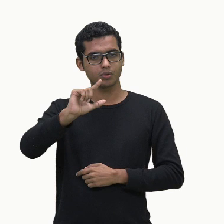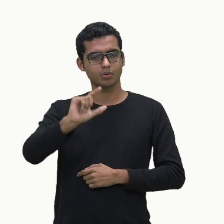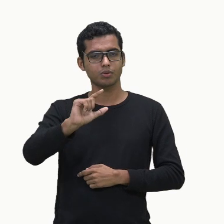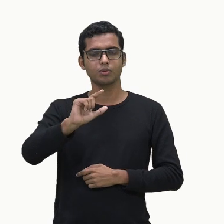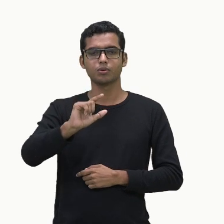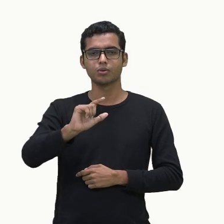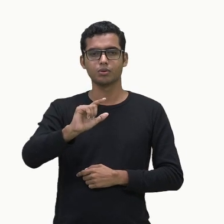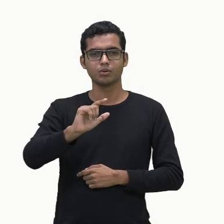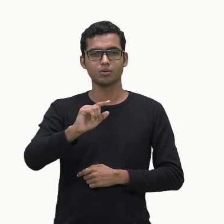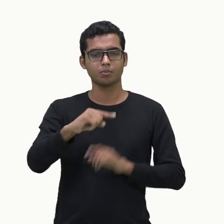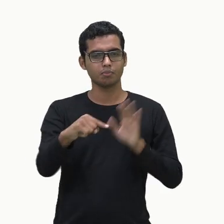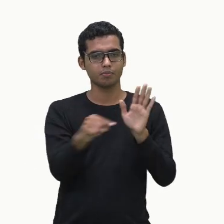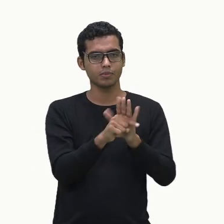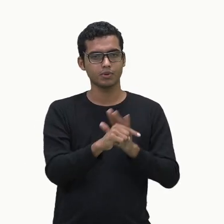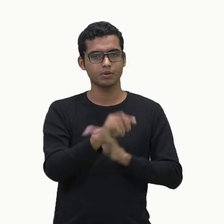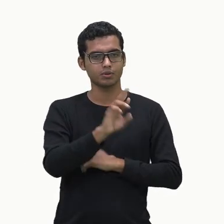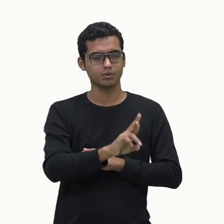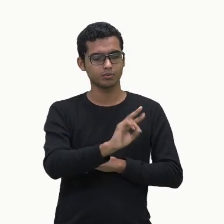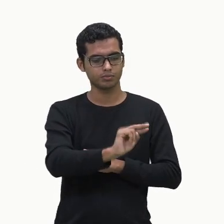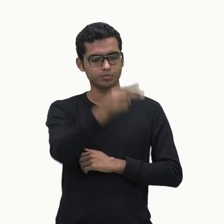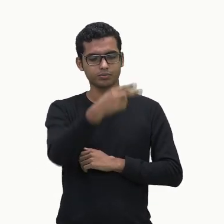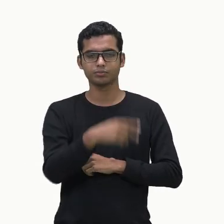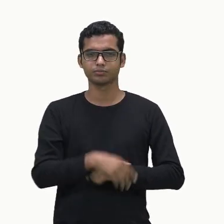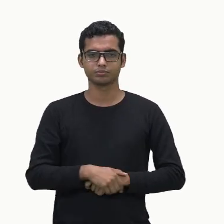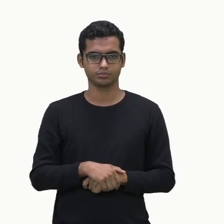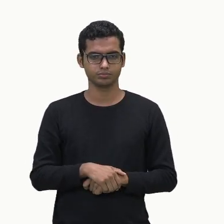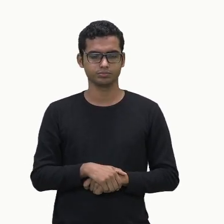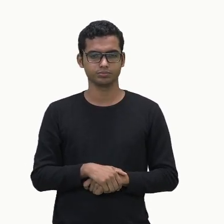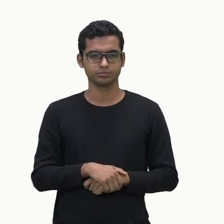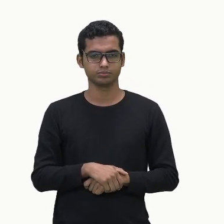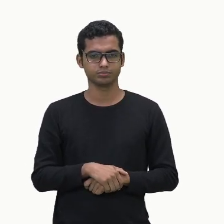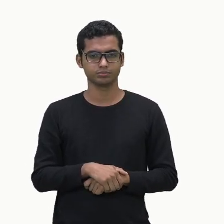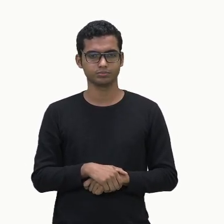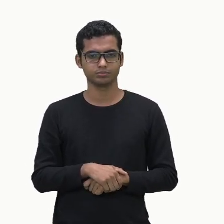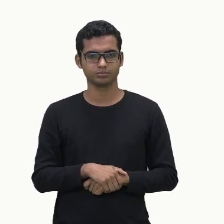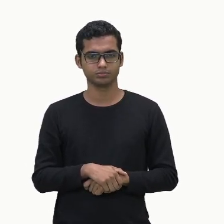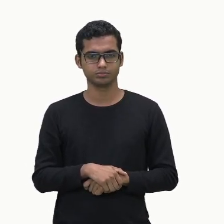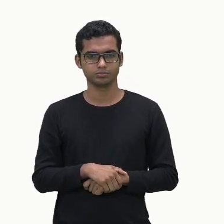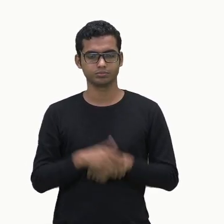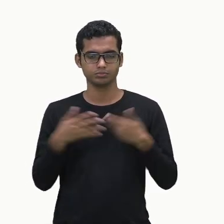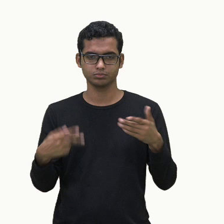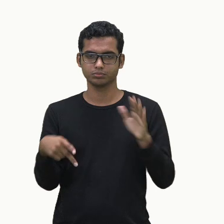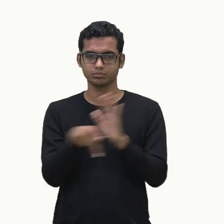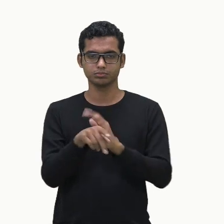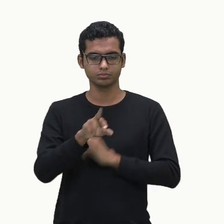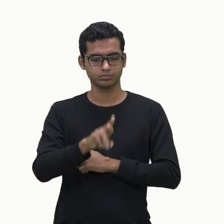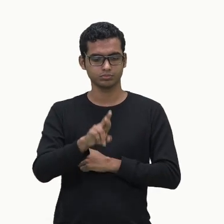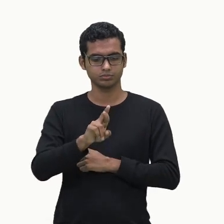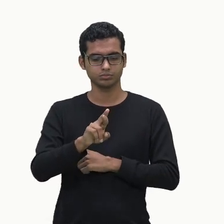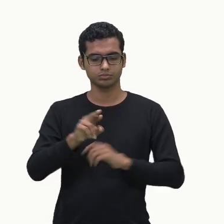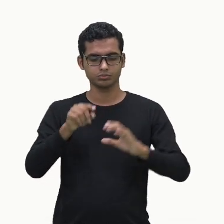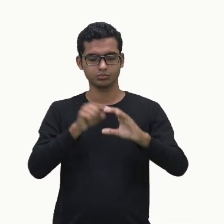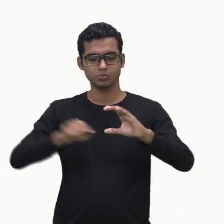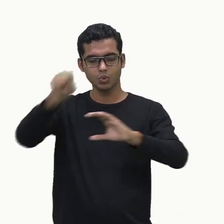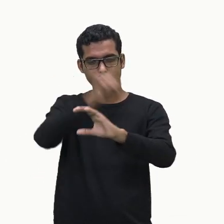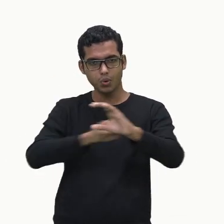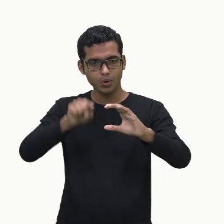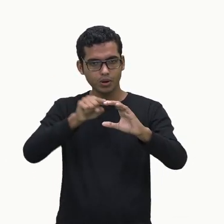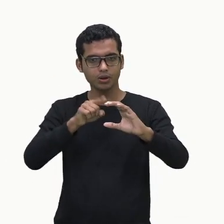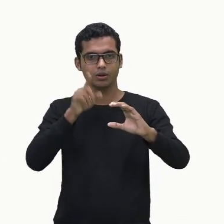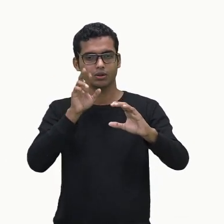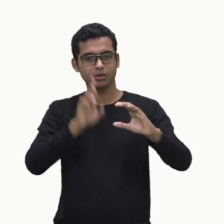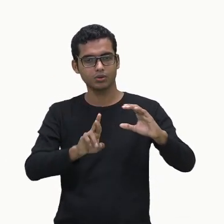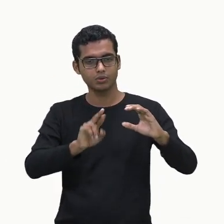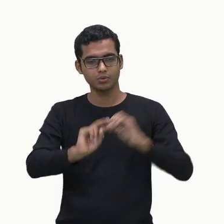menos Rzinho ao quadrado, tá? O raio da circunferência maior subtraído do raio